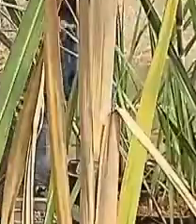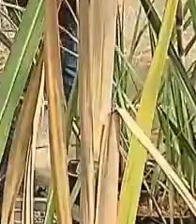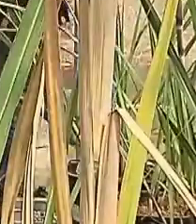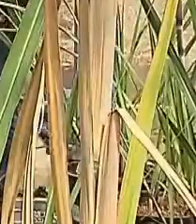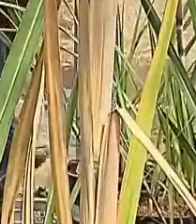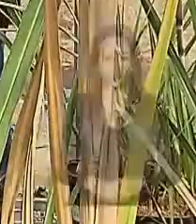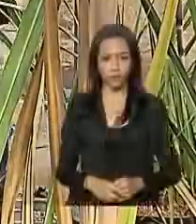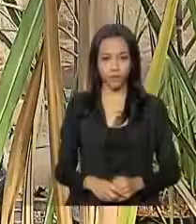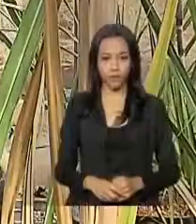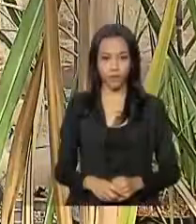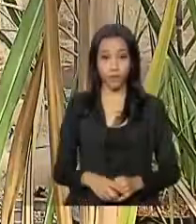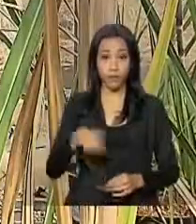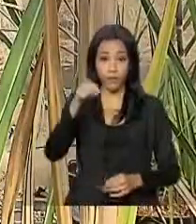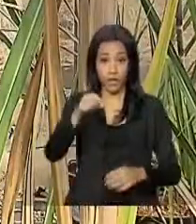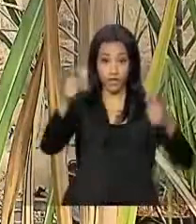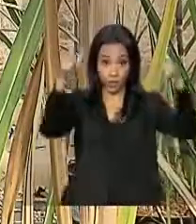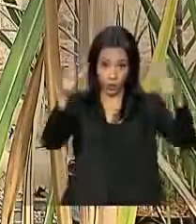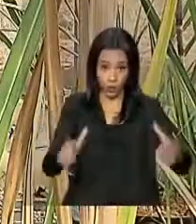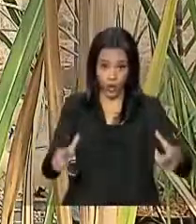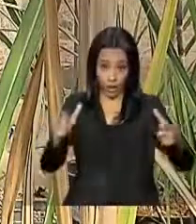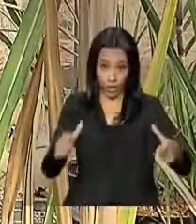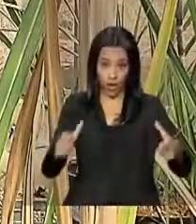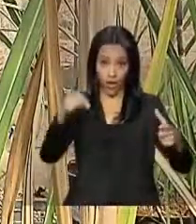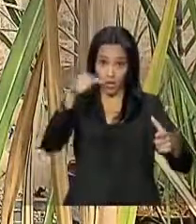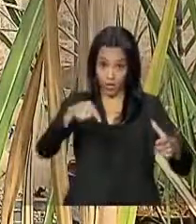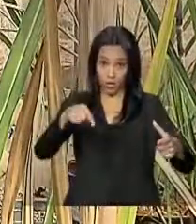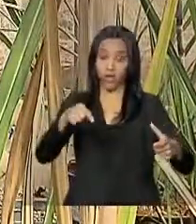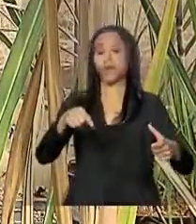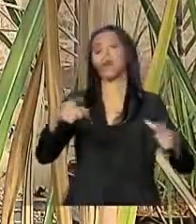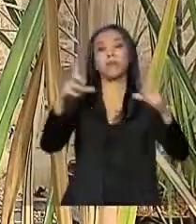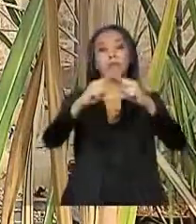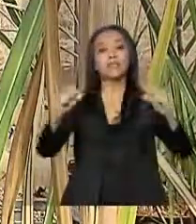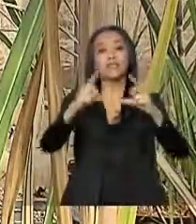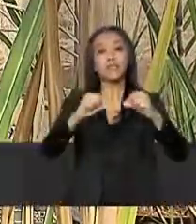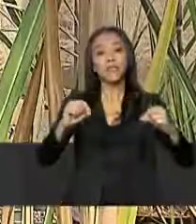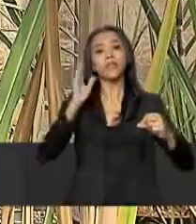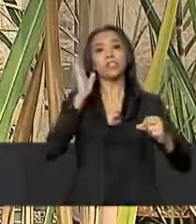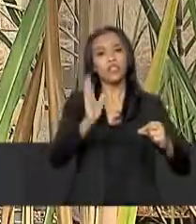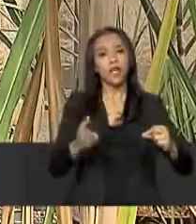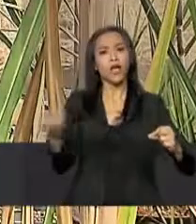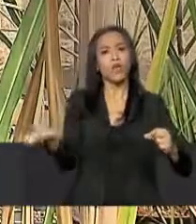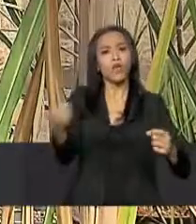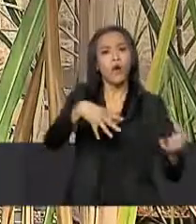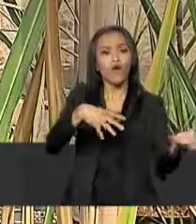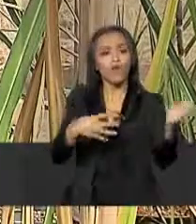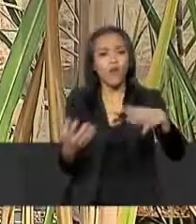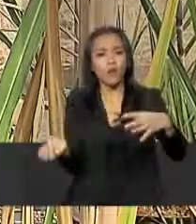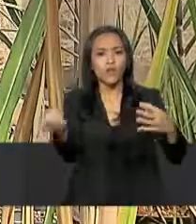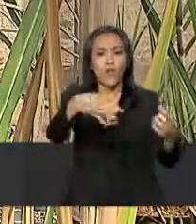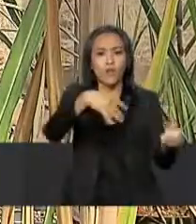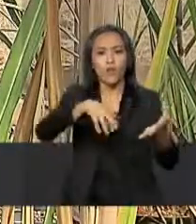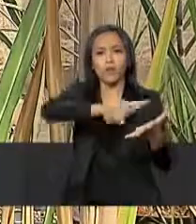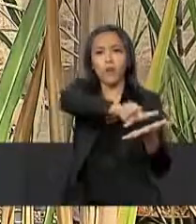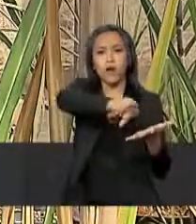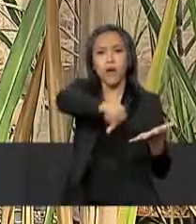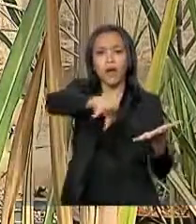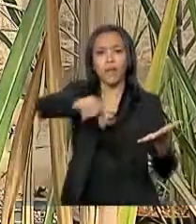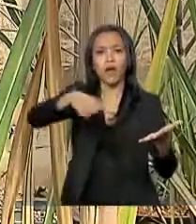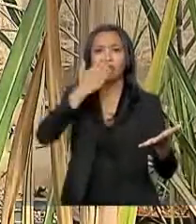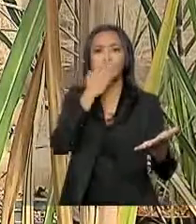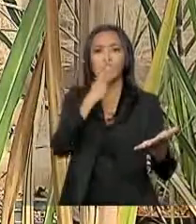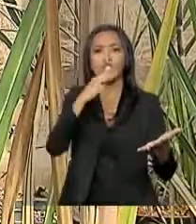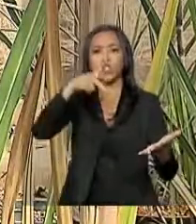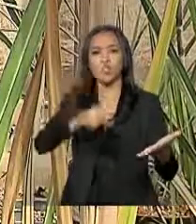Nessa estufa aqui na Embrapa Agroenergia em Brasília, estão sendo desenvolvidas as novas variedades de cana-de-açúcar, cada vez